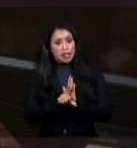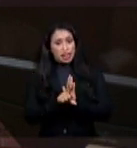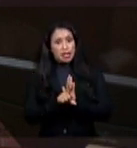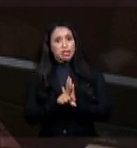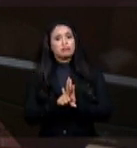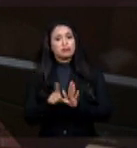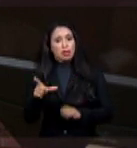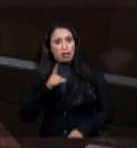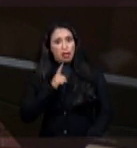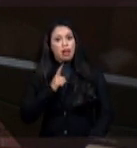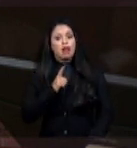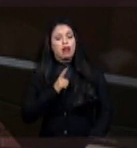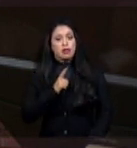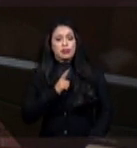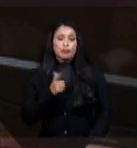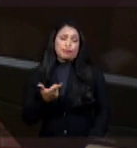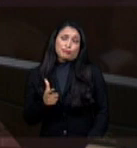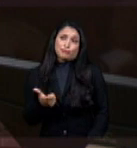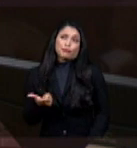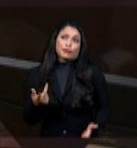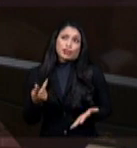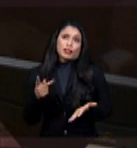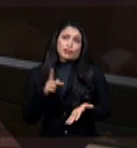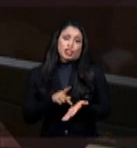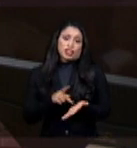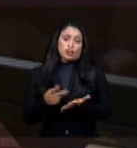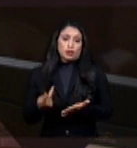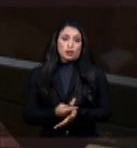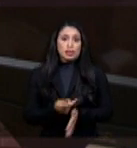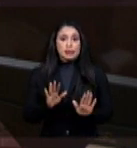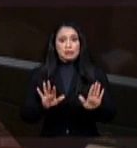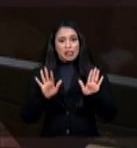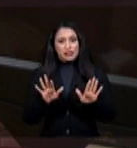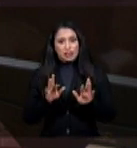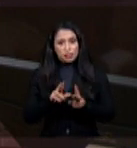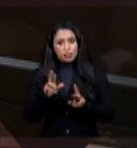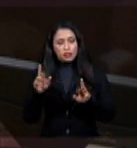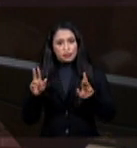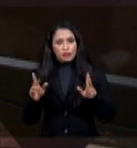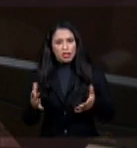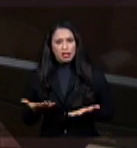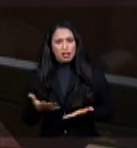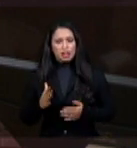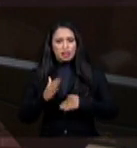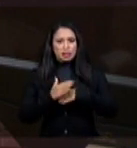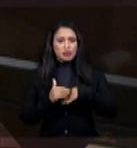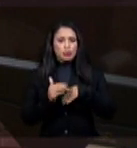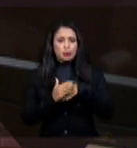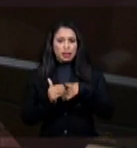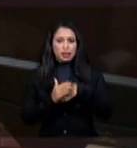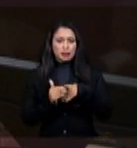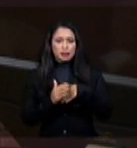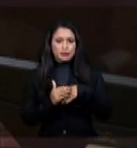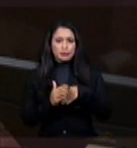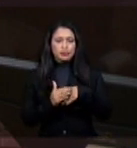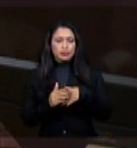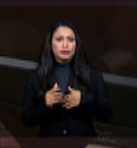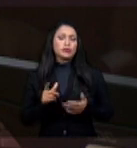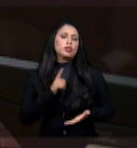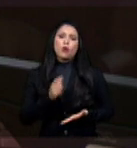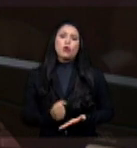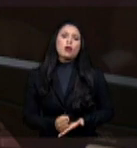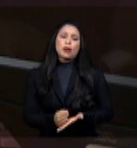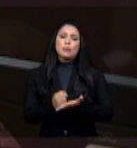seguinte e também que praticamente não existe, mas que faz muita diferença. O acolhimento, seja através do atendimento médico ou do apoio da